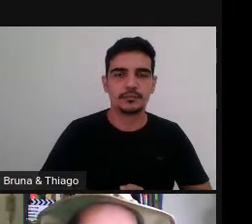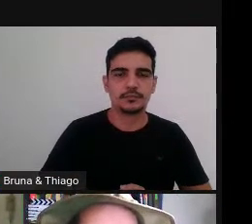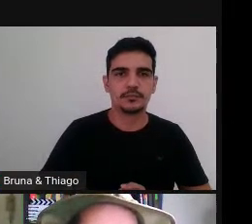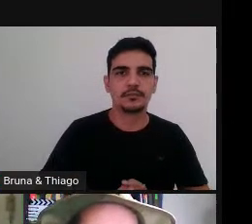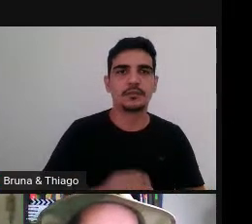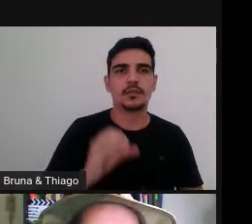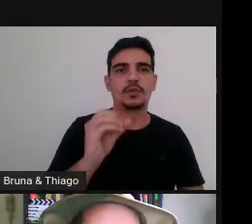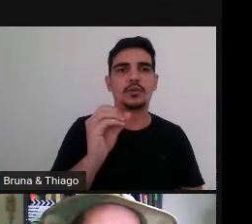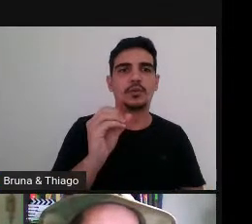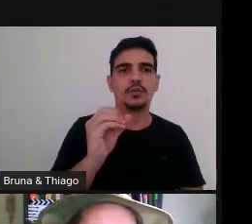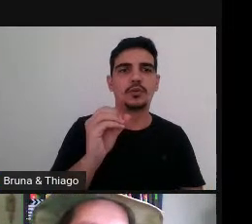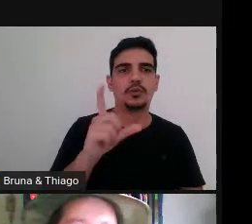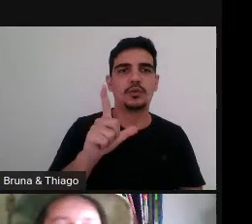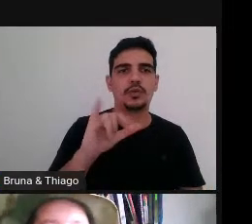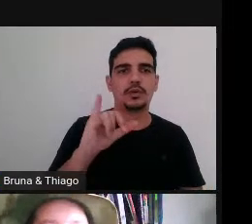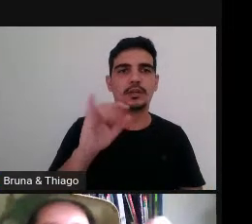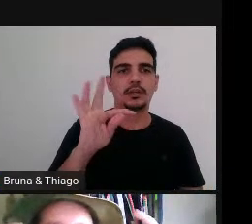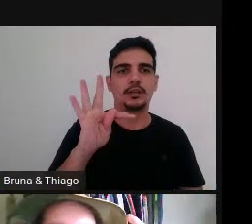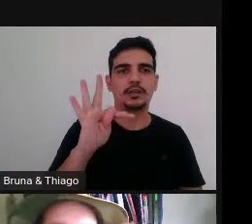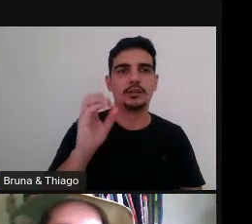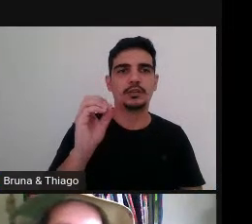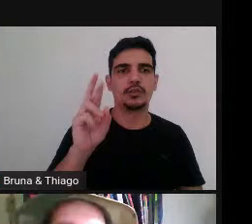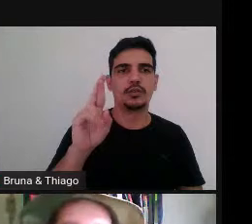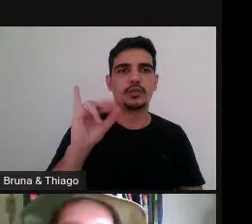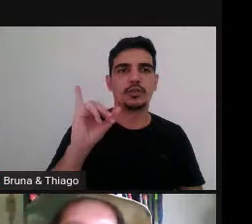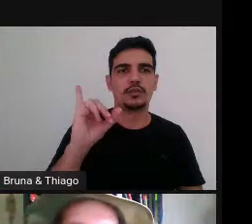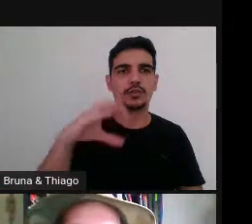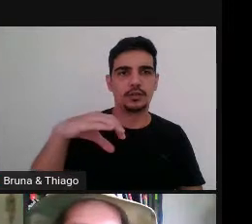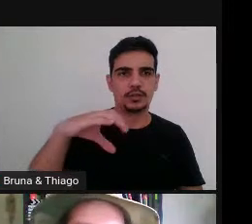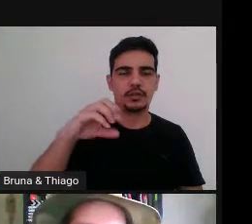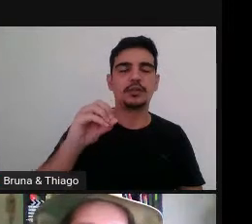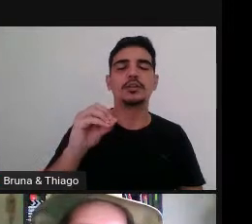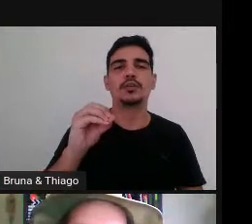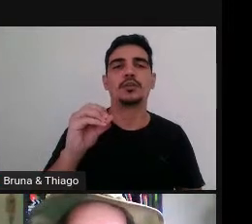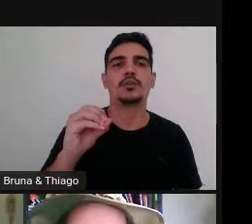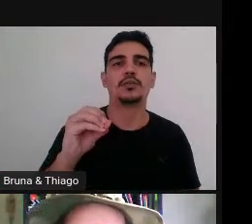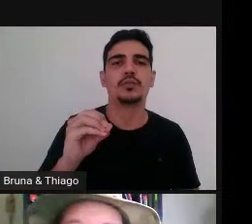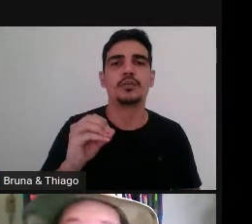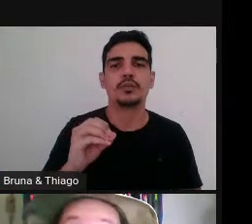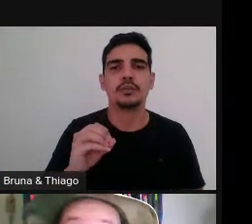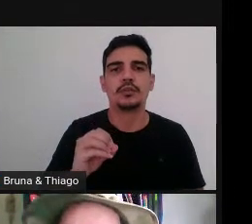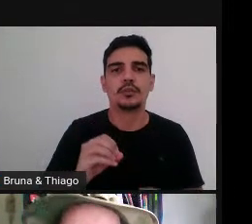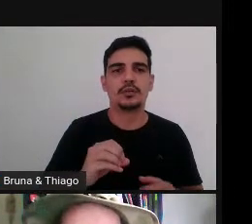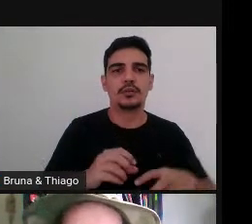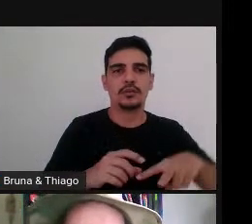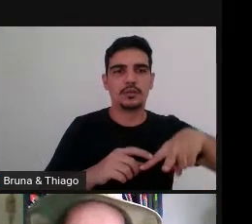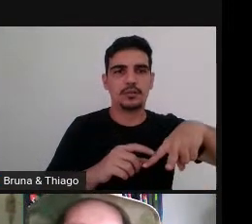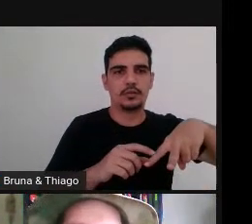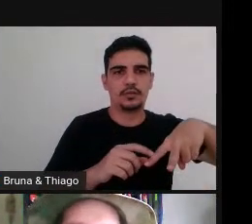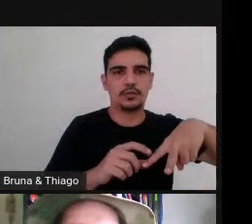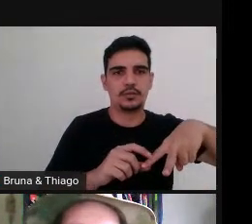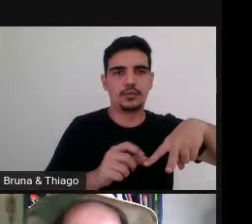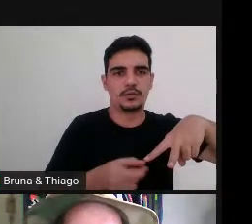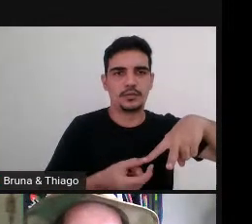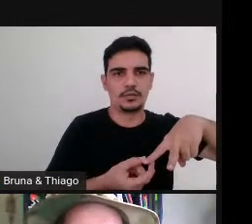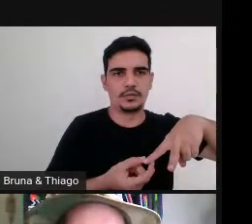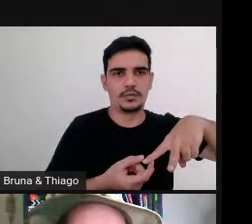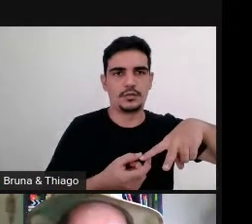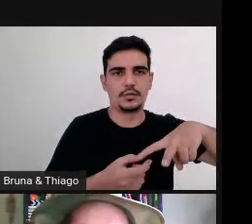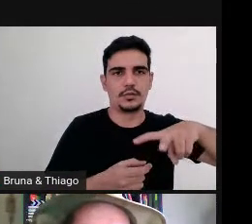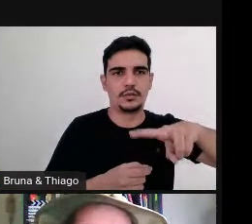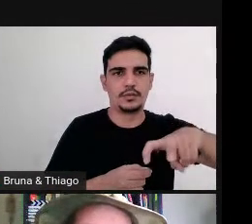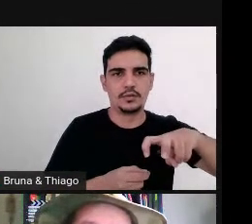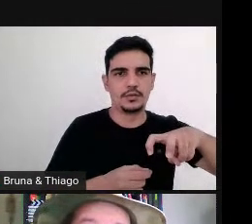ornitorrinco lá da Austrália, eles têm ali próximo à sua pata traseira um esporãozinho, que nem o galo,